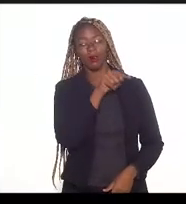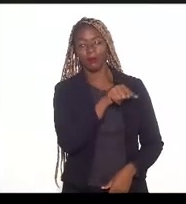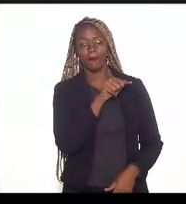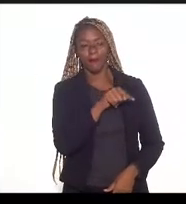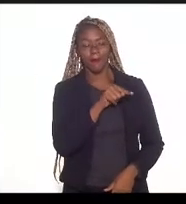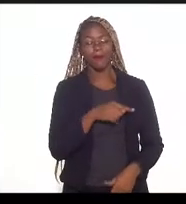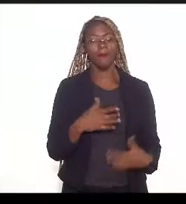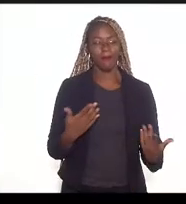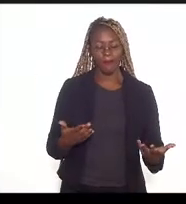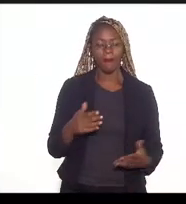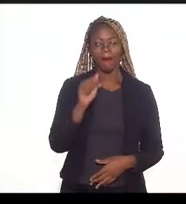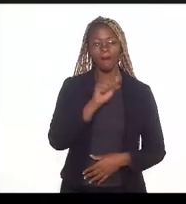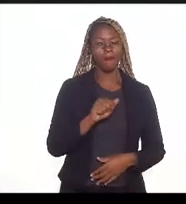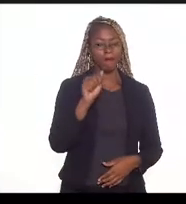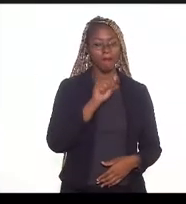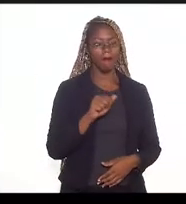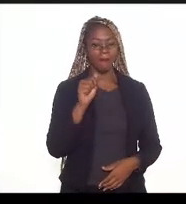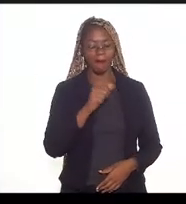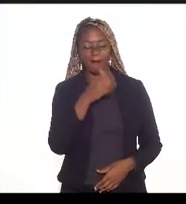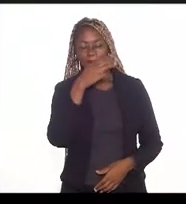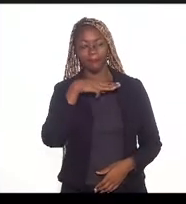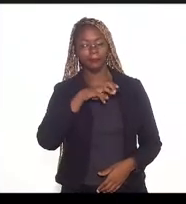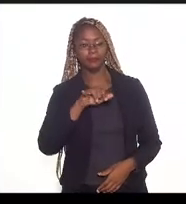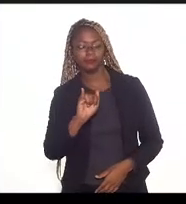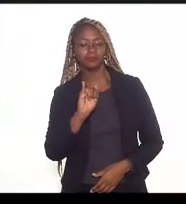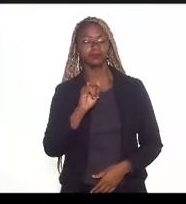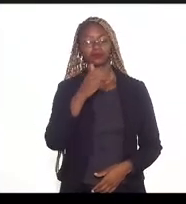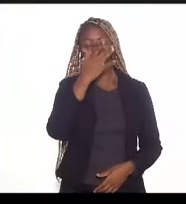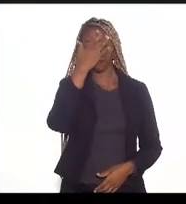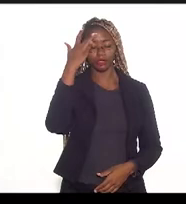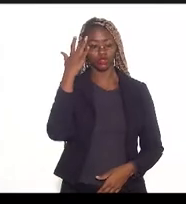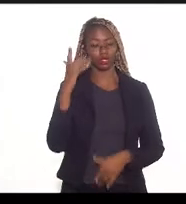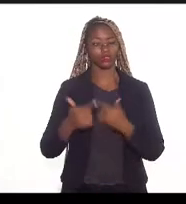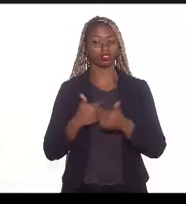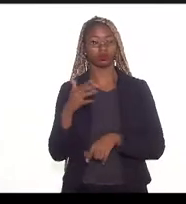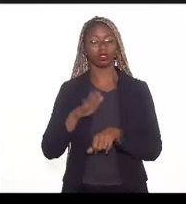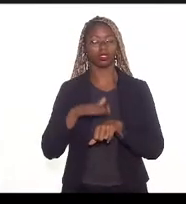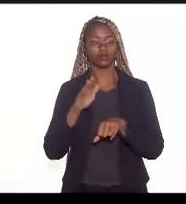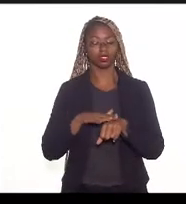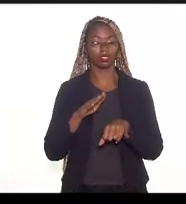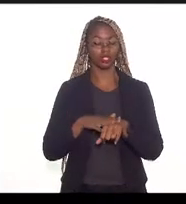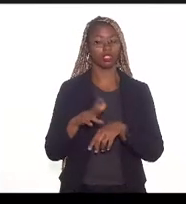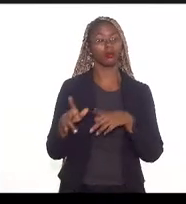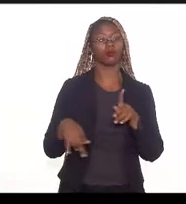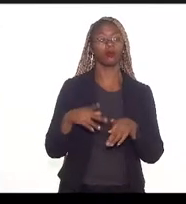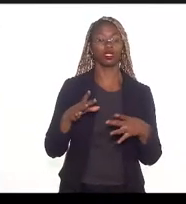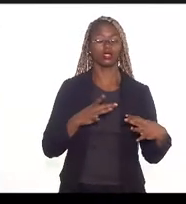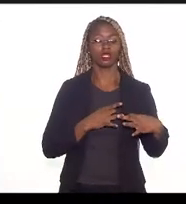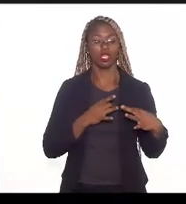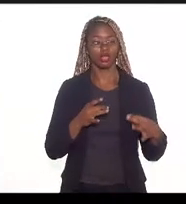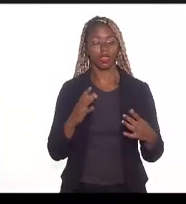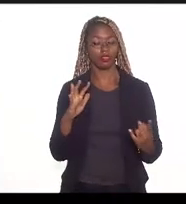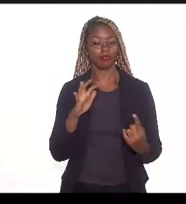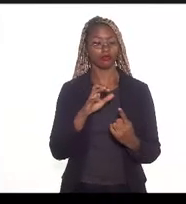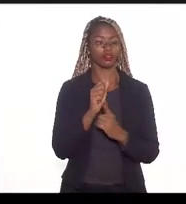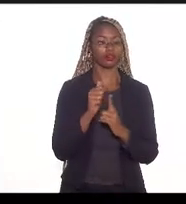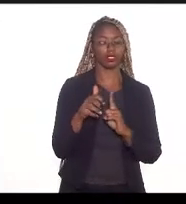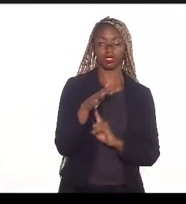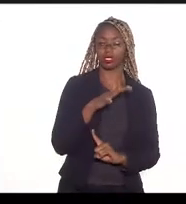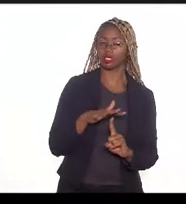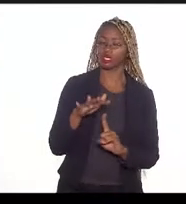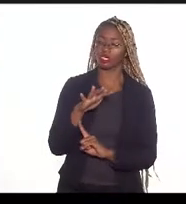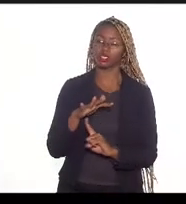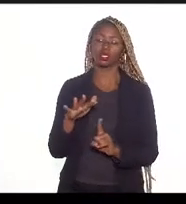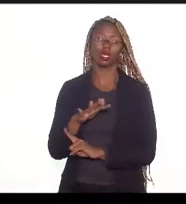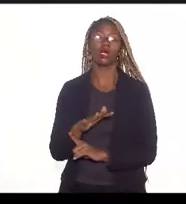cooperativas, associações, o microempreendedor, o profissional autônomo, os empreendimentos de economia popular solidária, negócios de impacto social